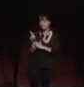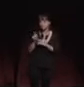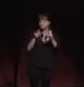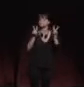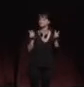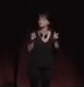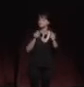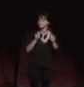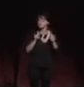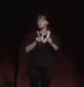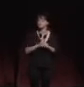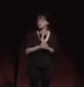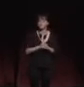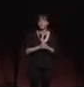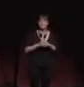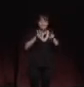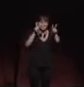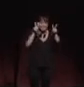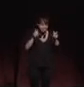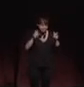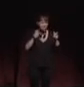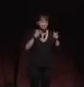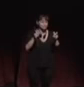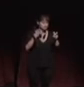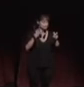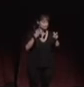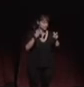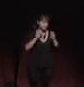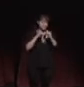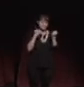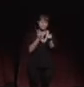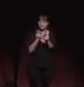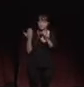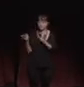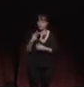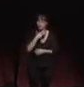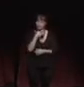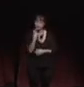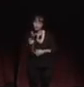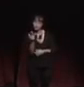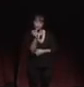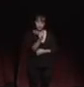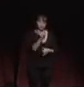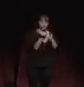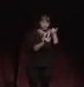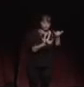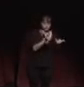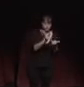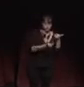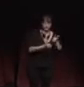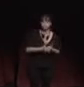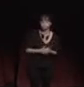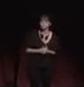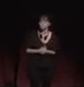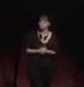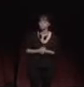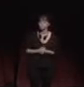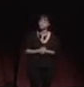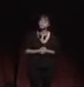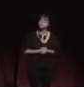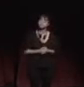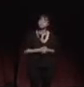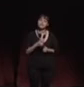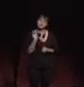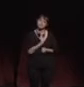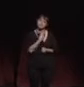relacionada exatamente ao tema daquilo que a gente trouxe aqui. A voz, a palavra e o brincar na primeira infância. A gente fala muito